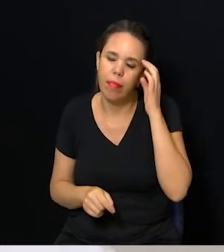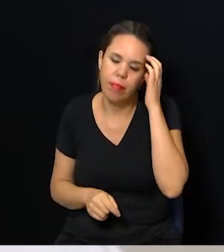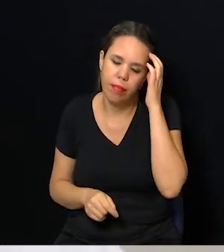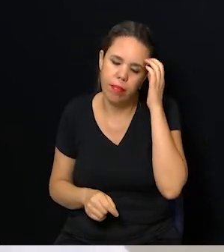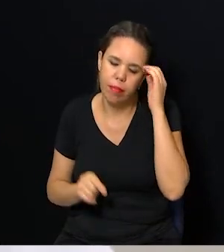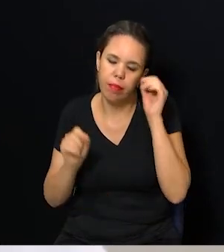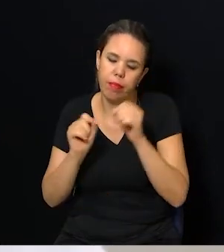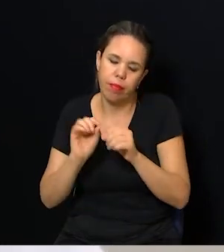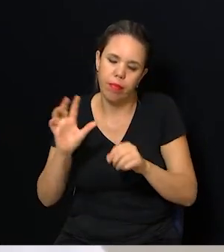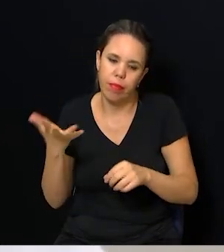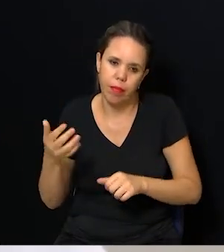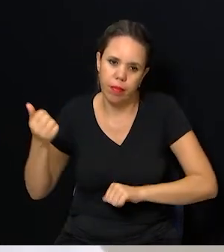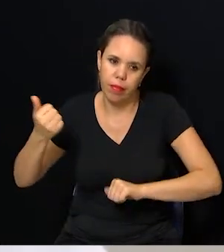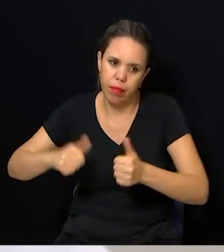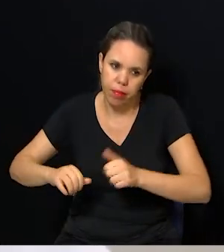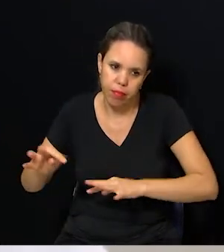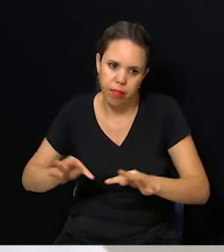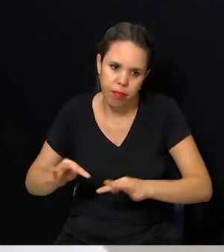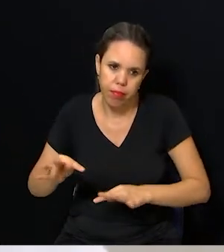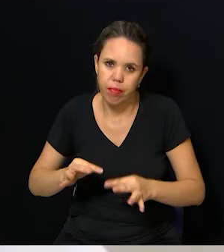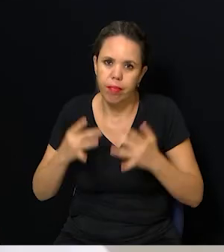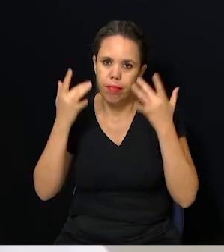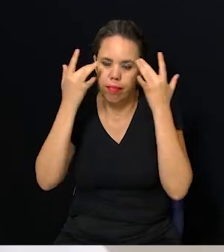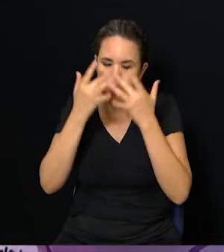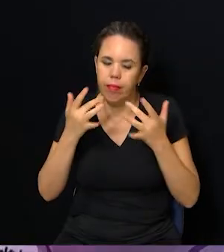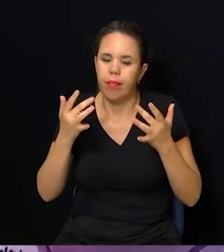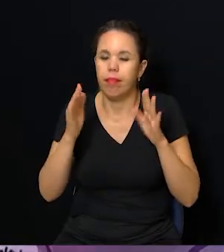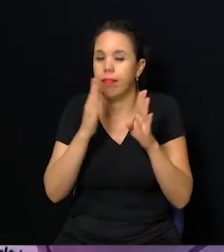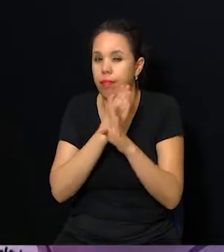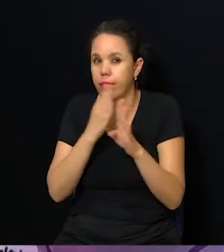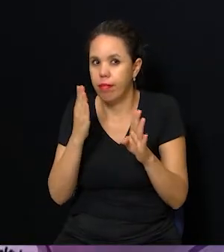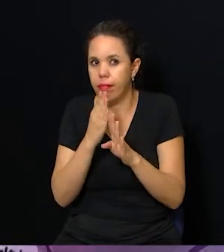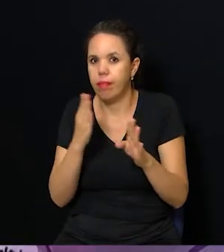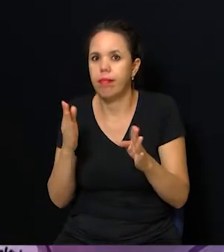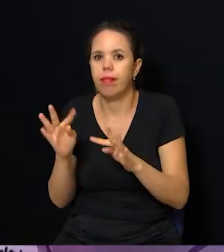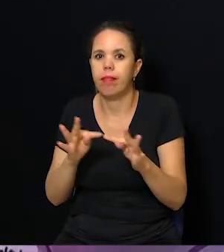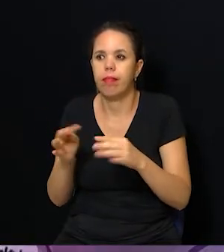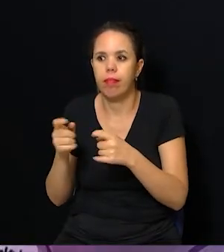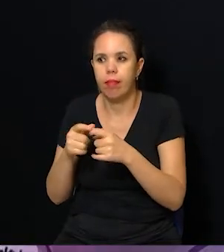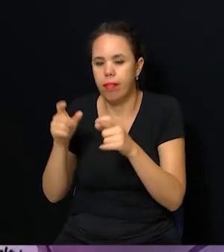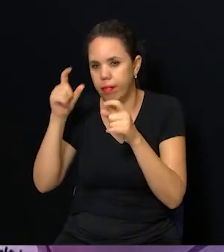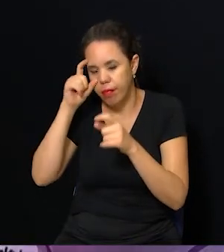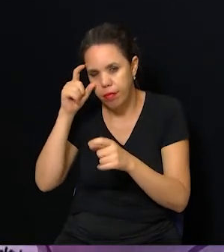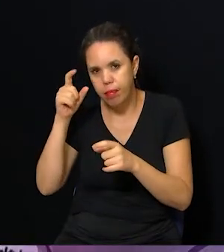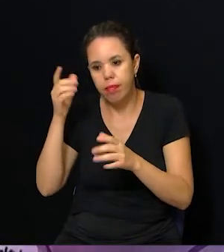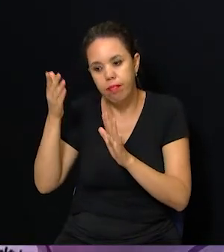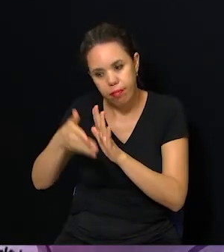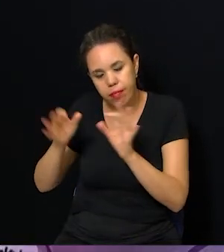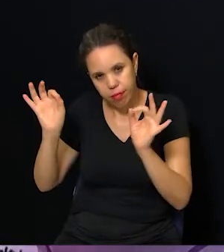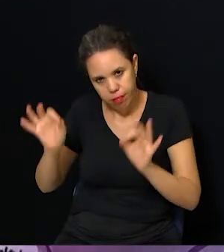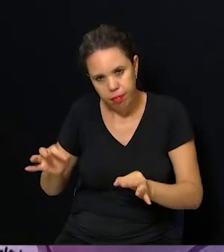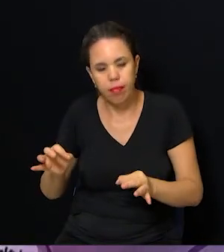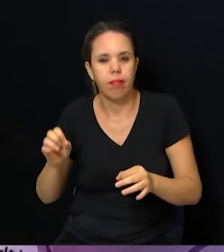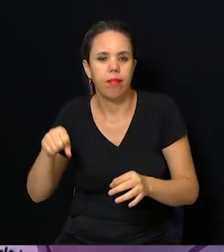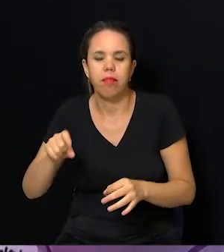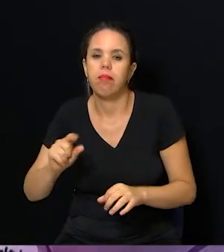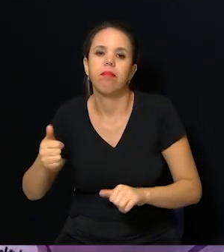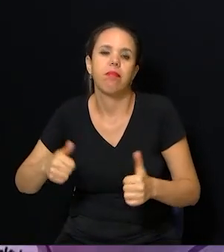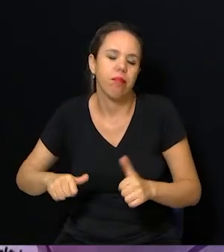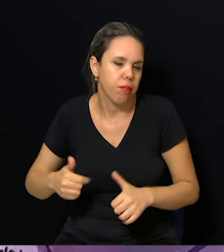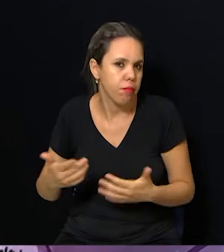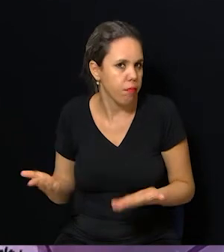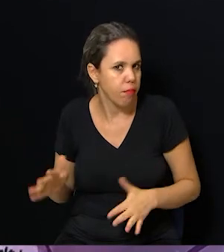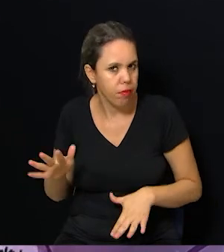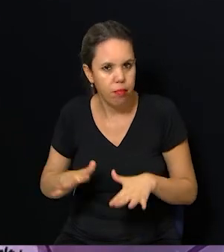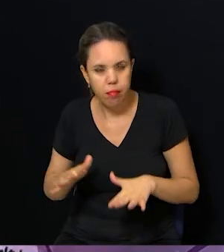fazer, eventualmente faz o diagnóstico de retinoblastoma, ou pelo menos suspeita, e encaminha para o oftalmologista para certificar o diagnóstico, haja